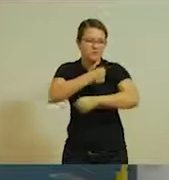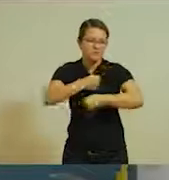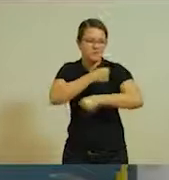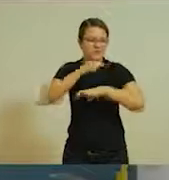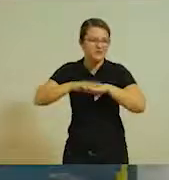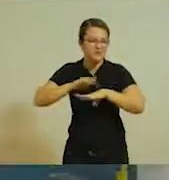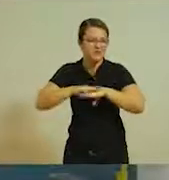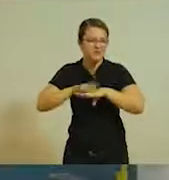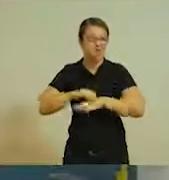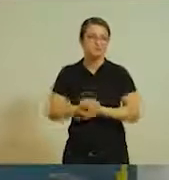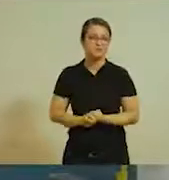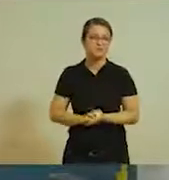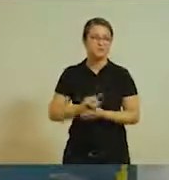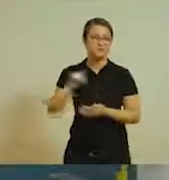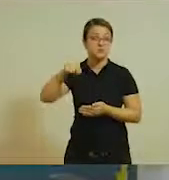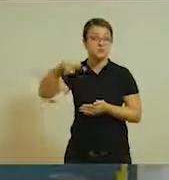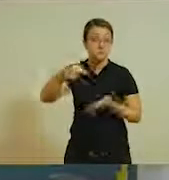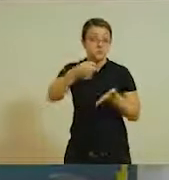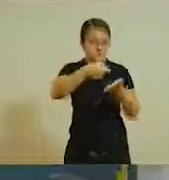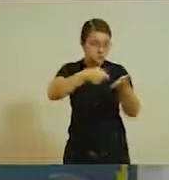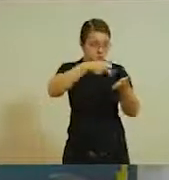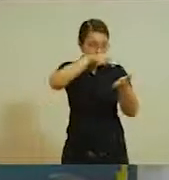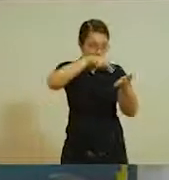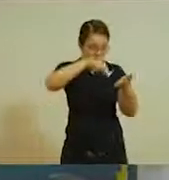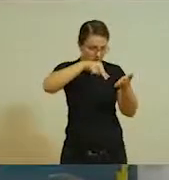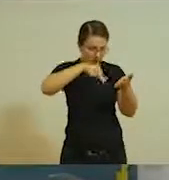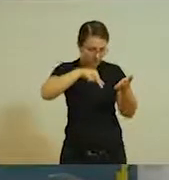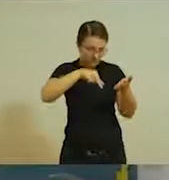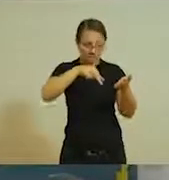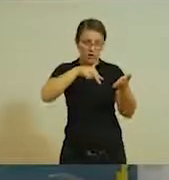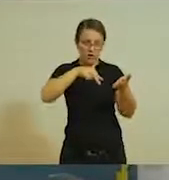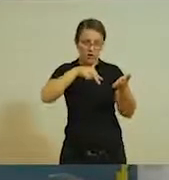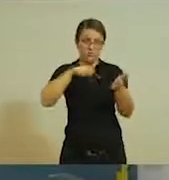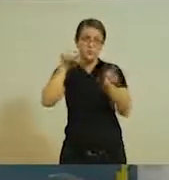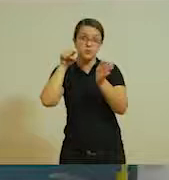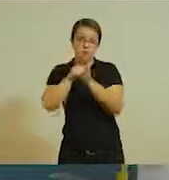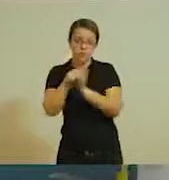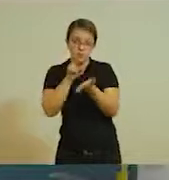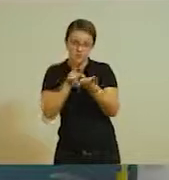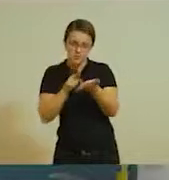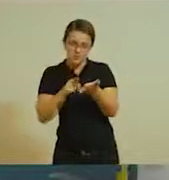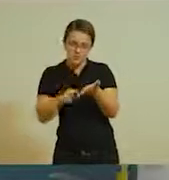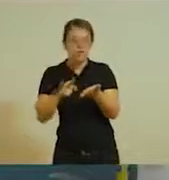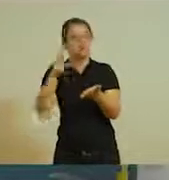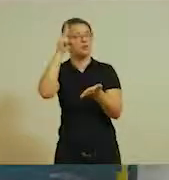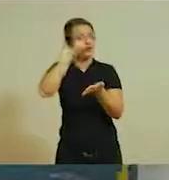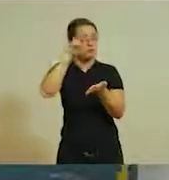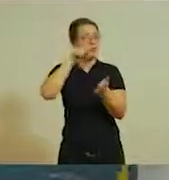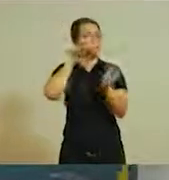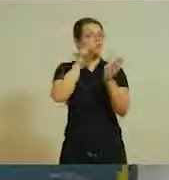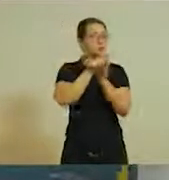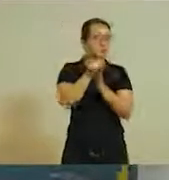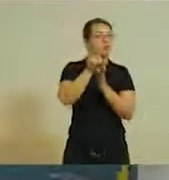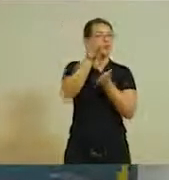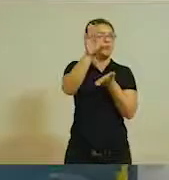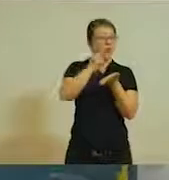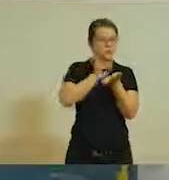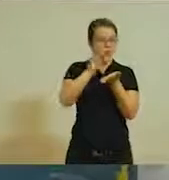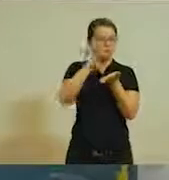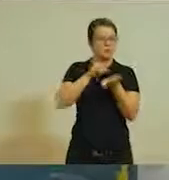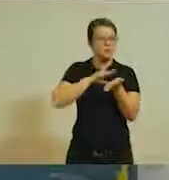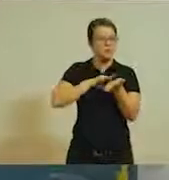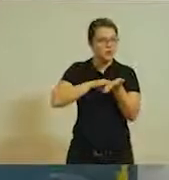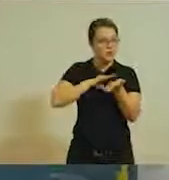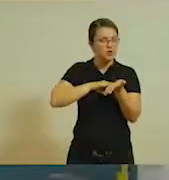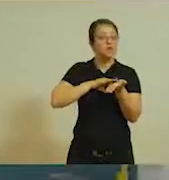receita? Depois de ler o texto, você vai responder às atividades. Não esqueça de copiar a pergunta também